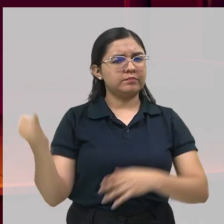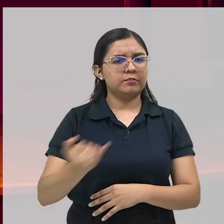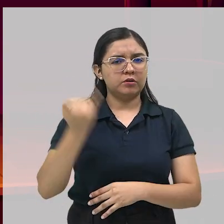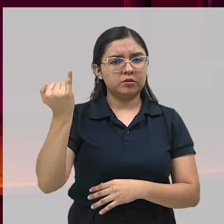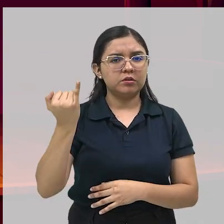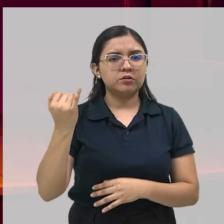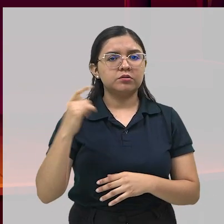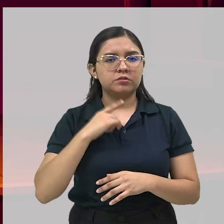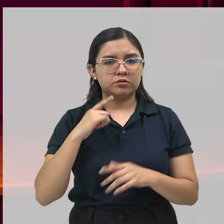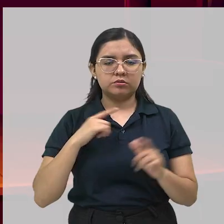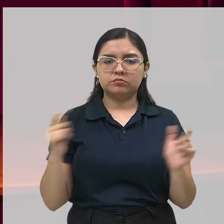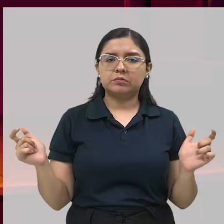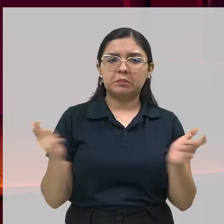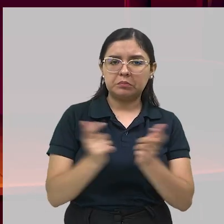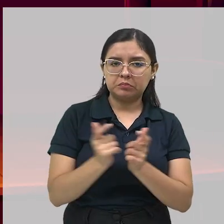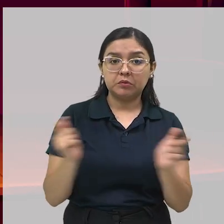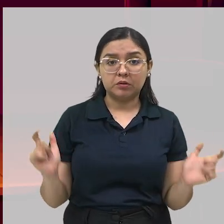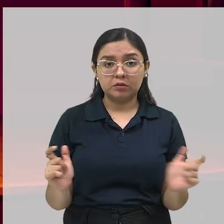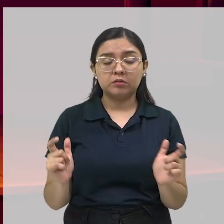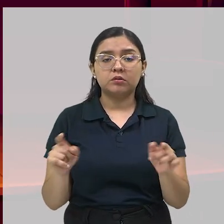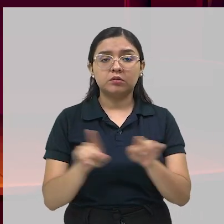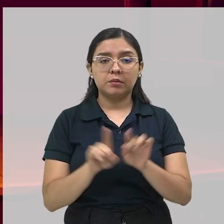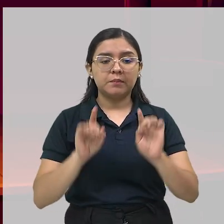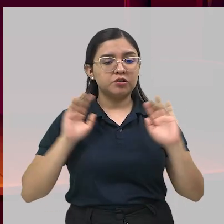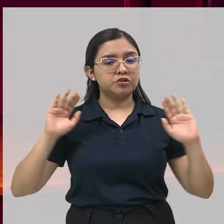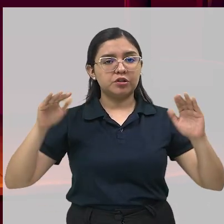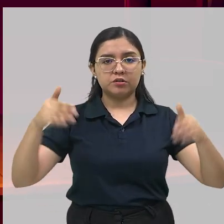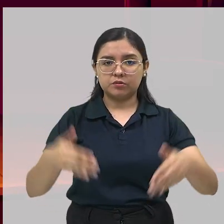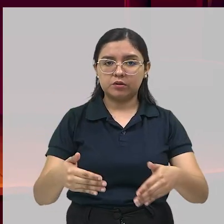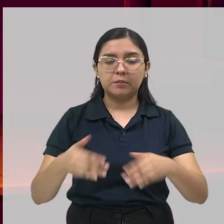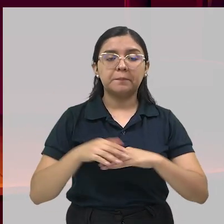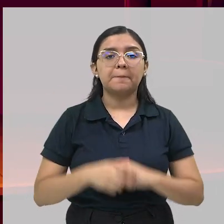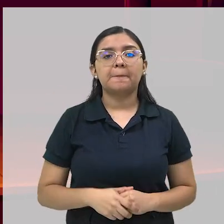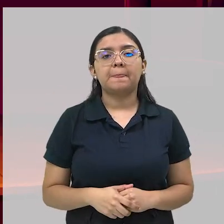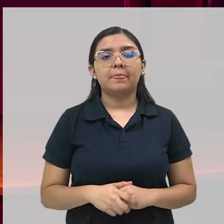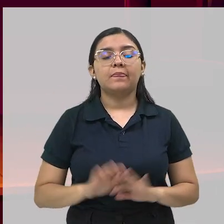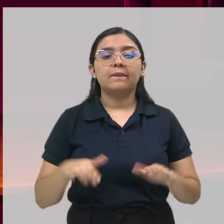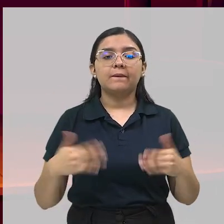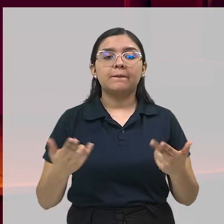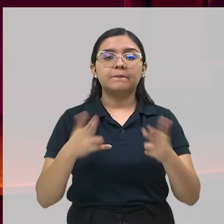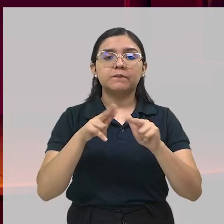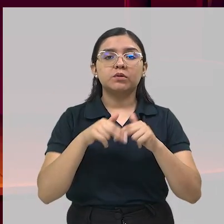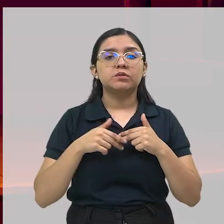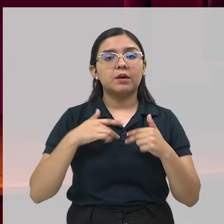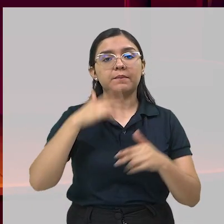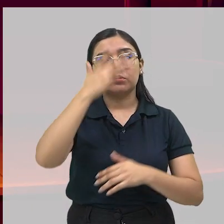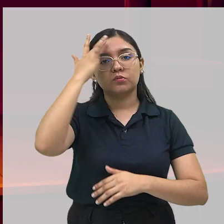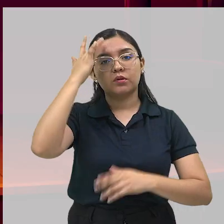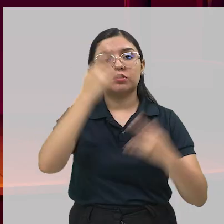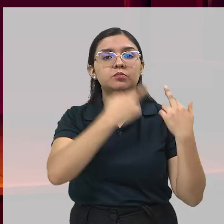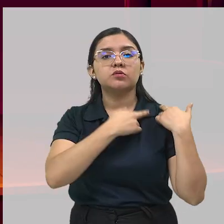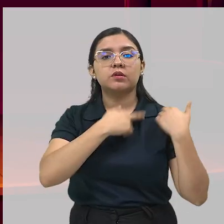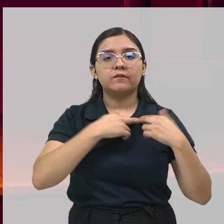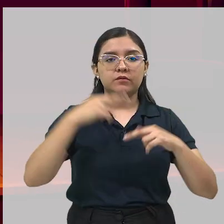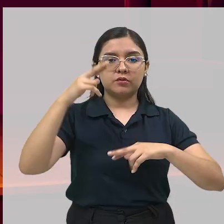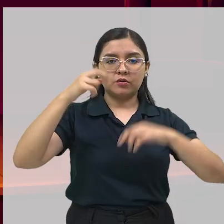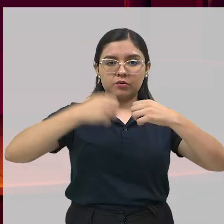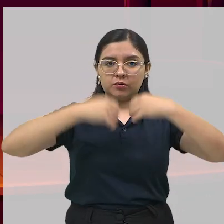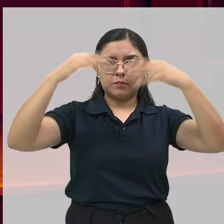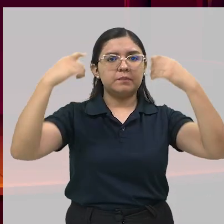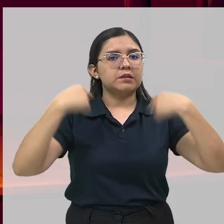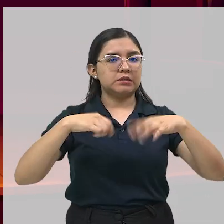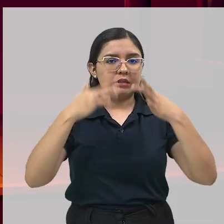de aumentar, de diminuir, né, de direcionar o olhar. Por isso que o iluminador ele tem que estar ali atento à